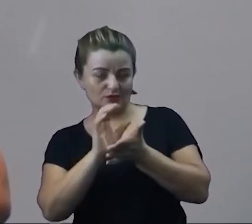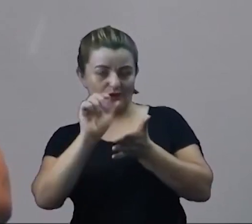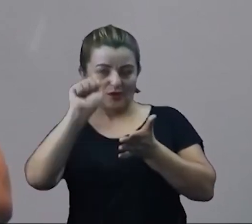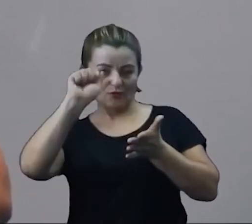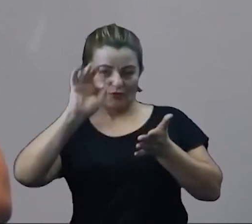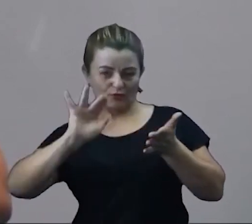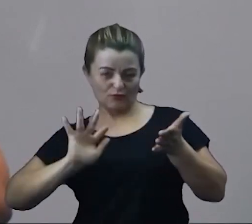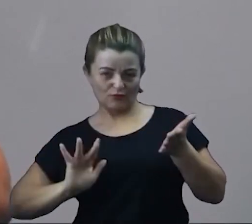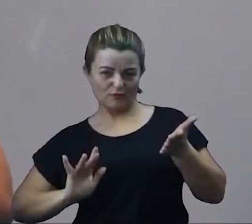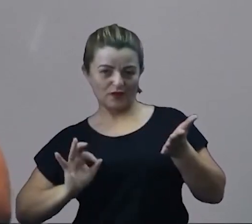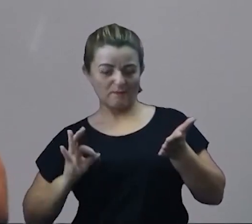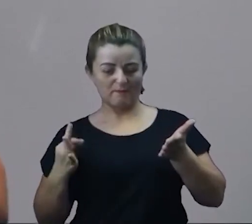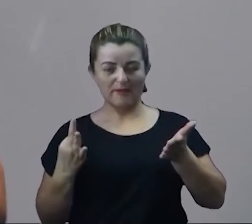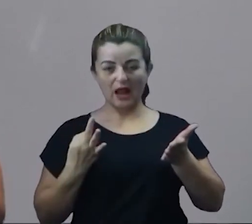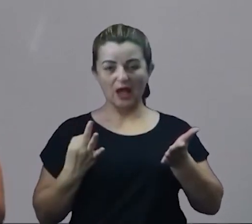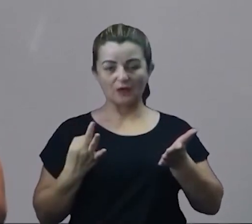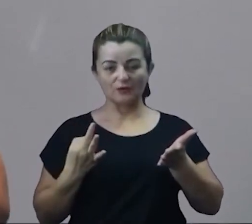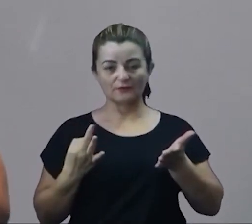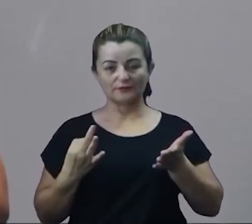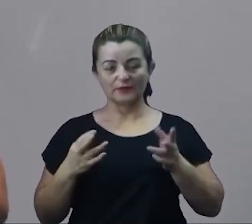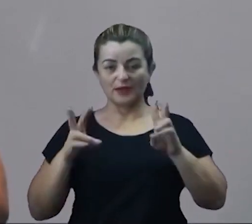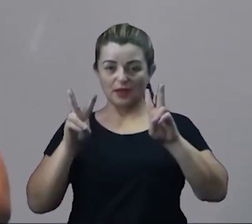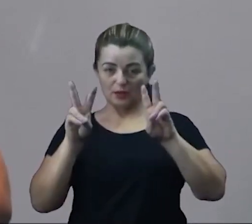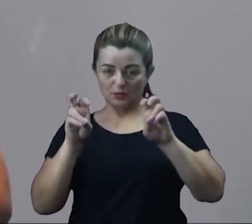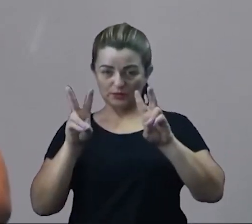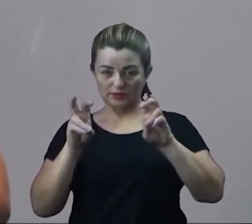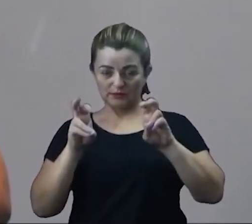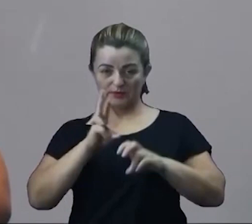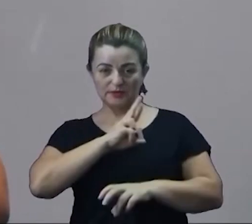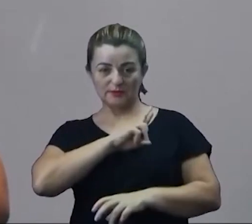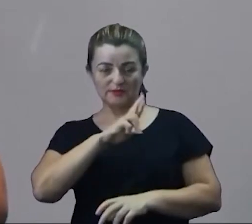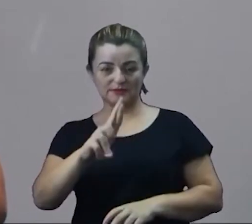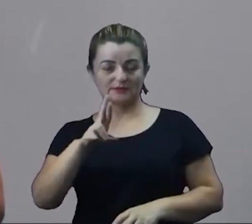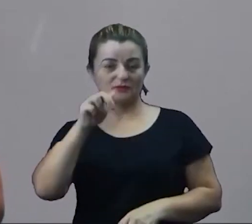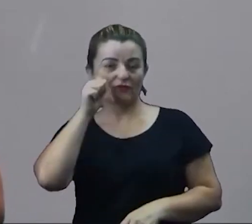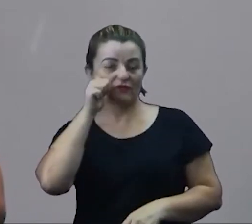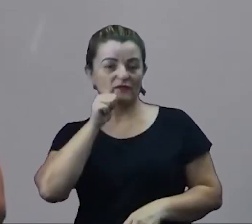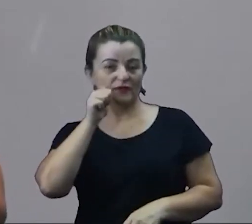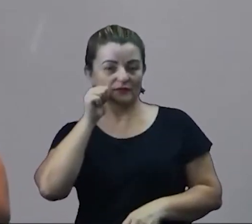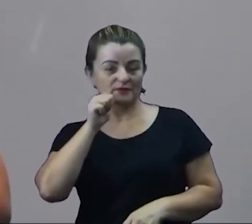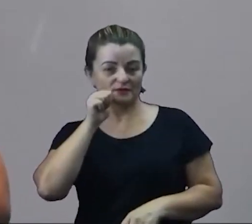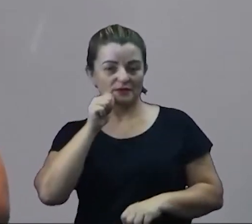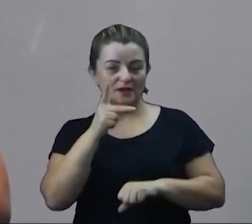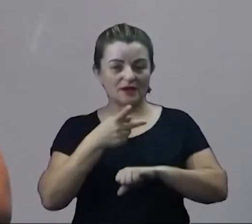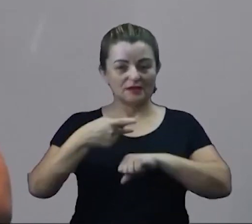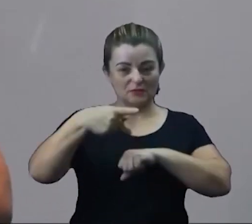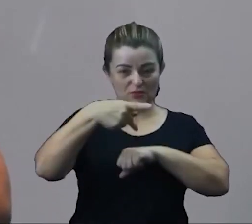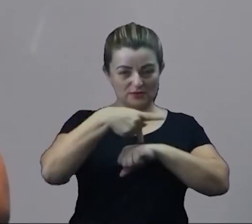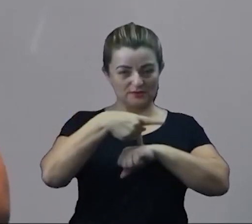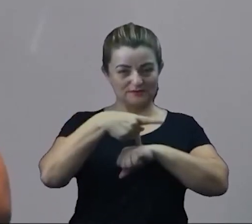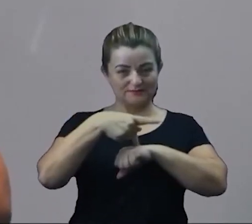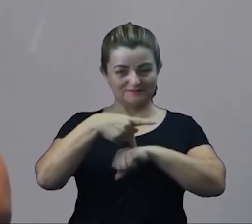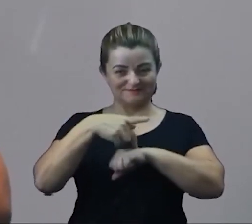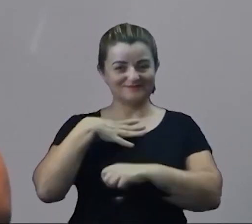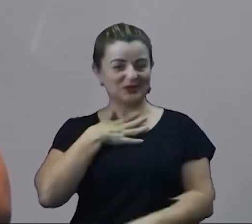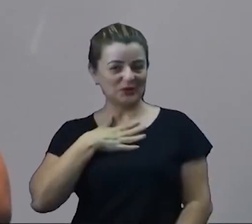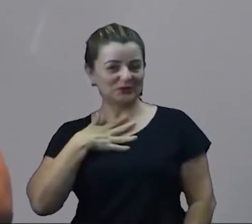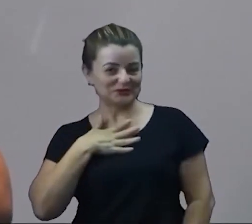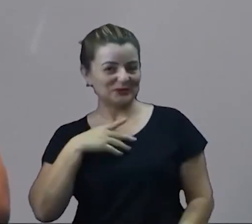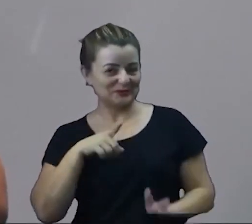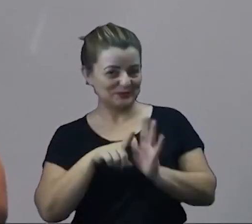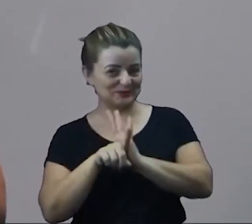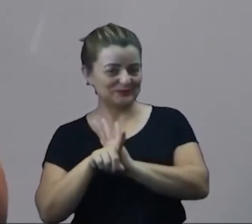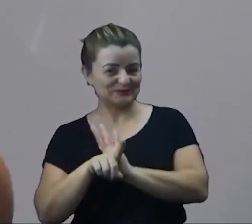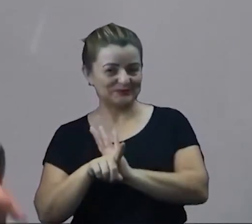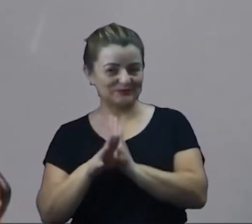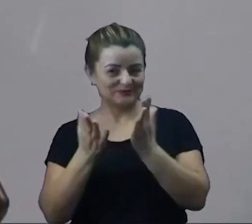bem claro, não é? E o tema é a representação feminina aí na poesia barroca. Vocês gostaram dessa